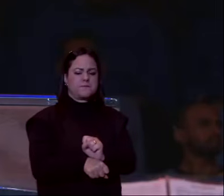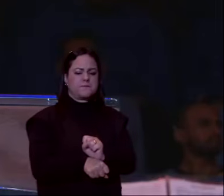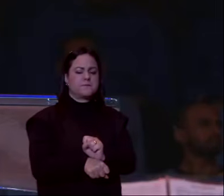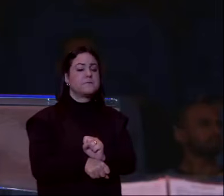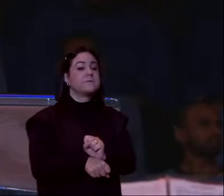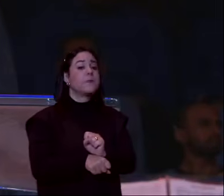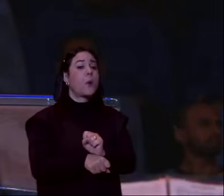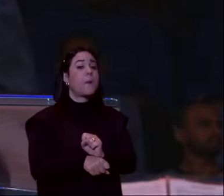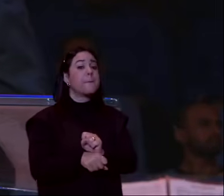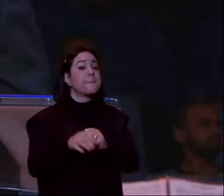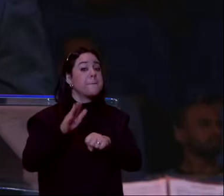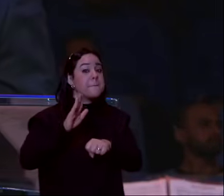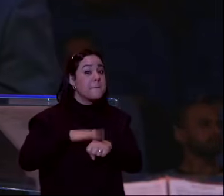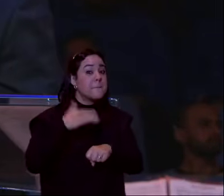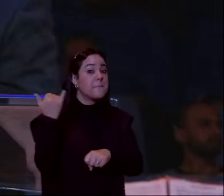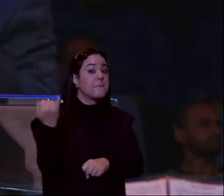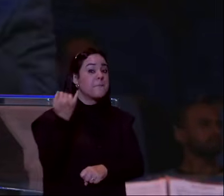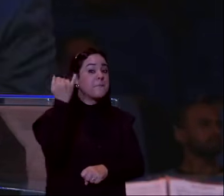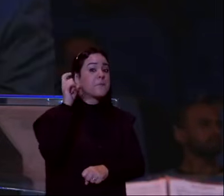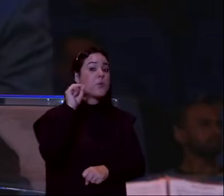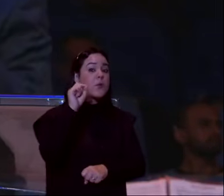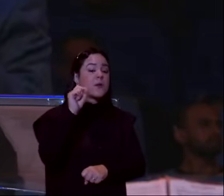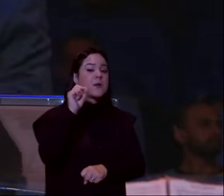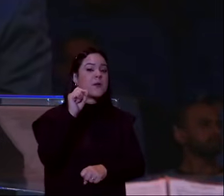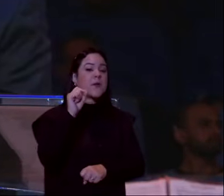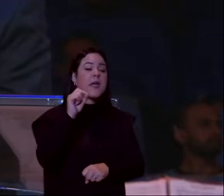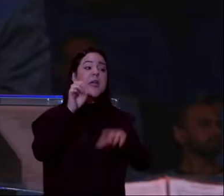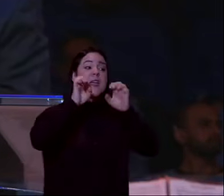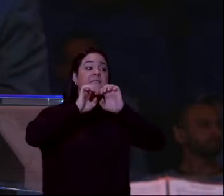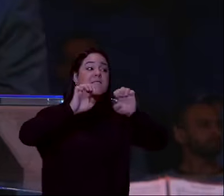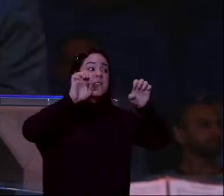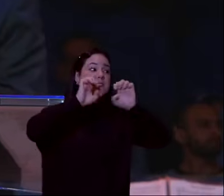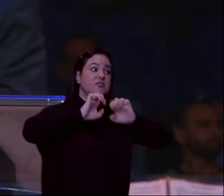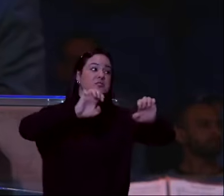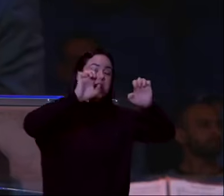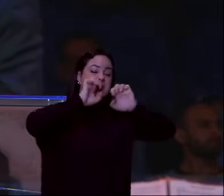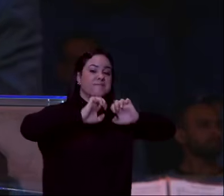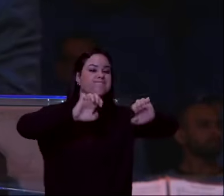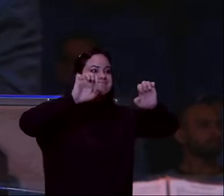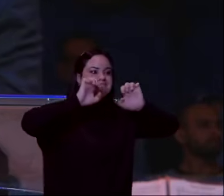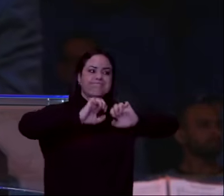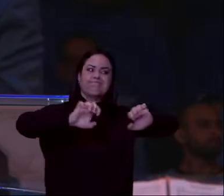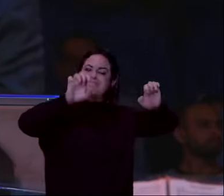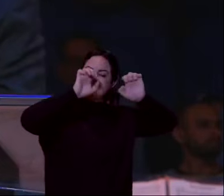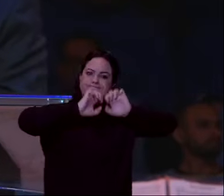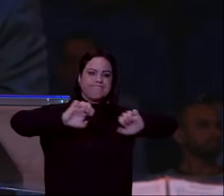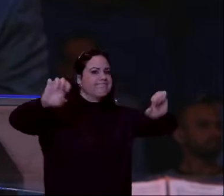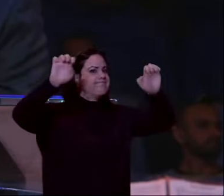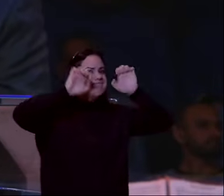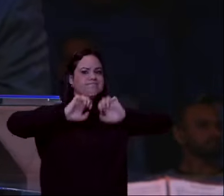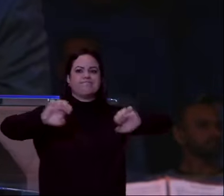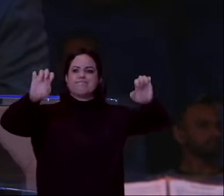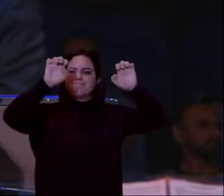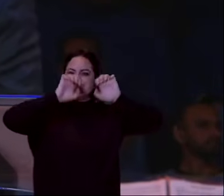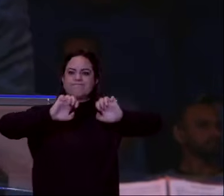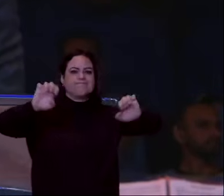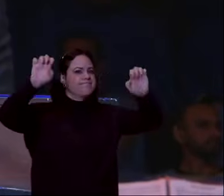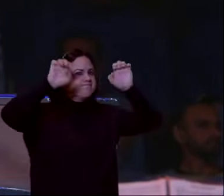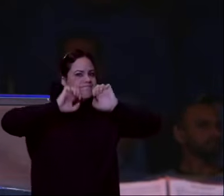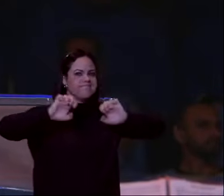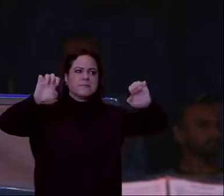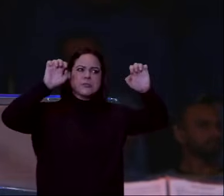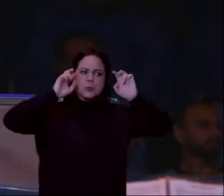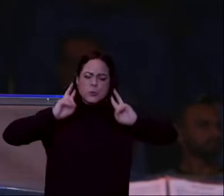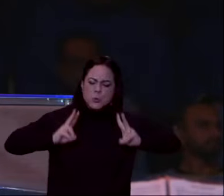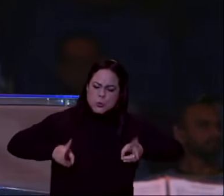O mais importante é que a mensagem do Evangelho seja anunciada com clareza e as